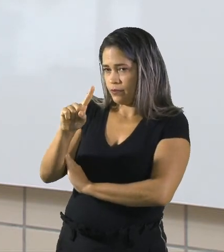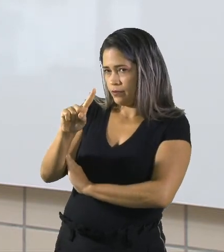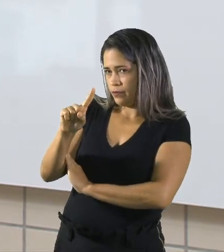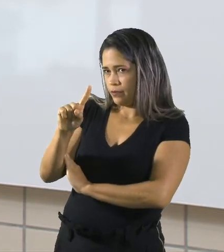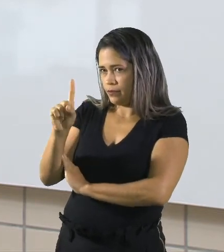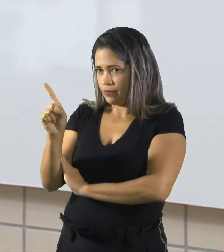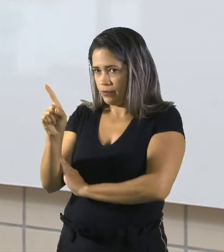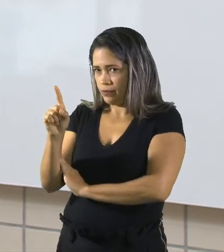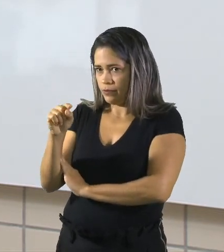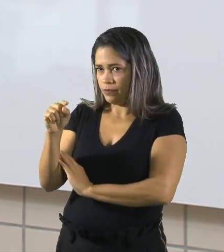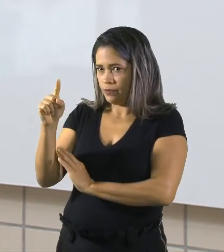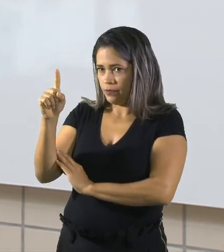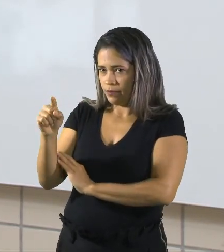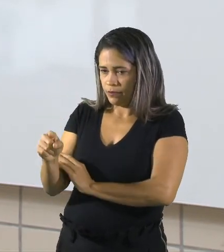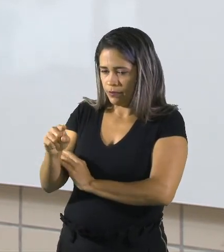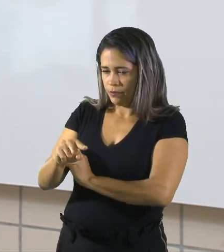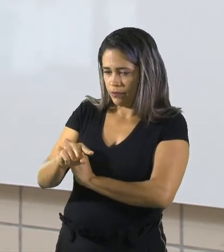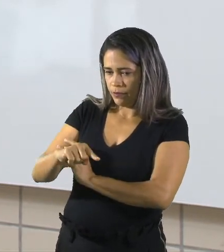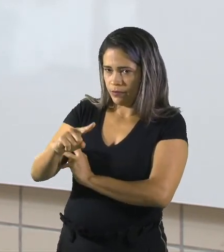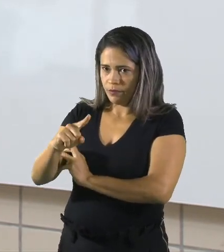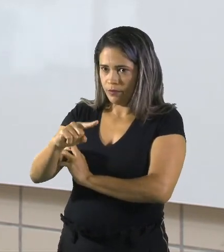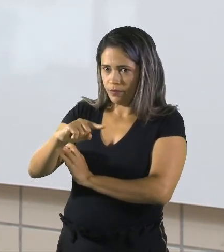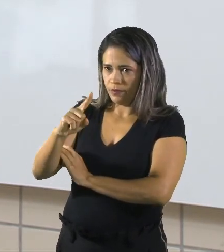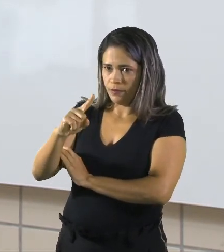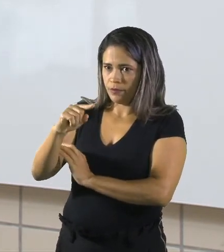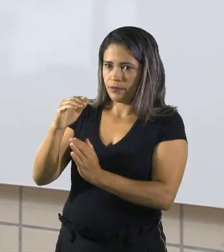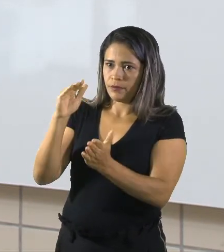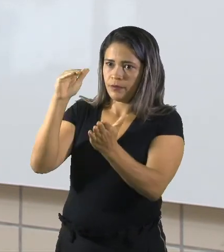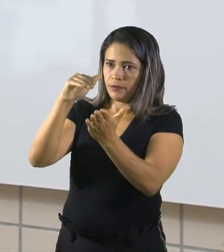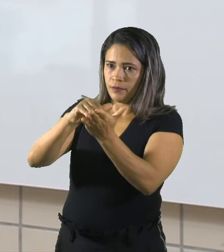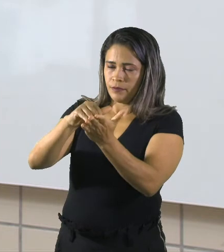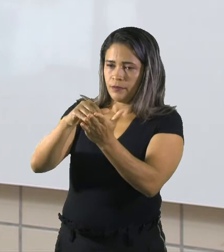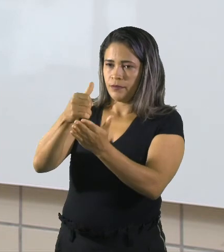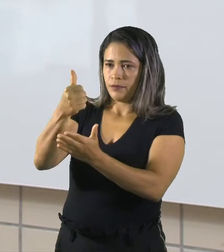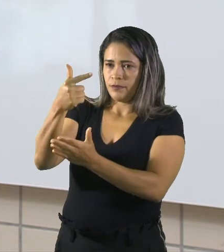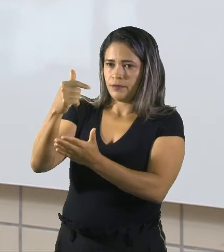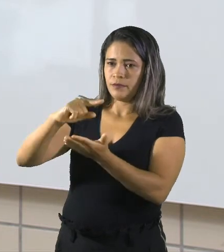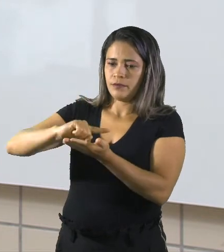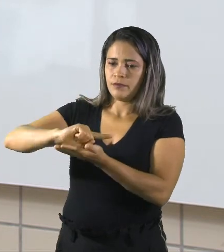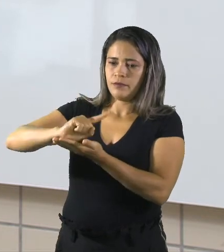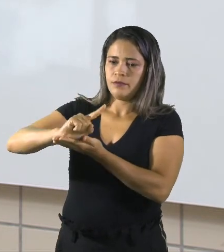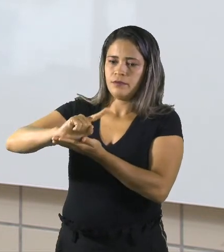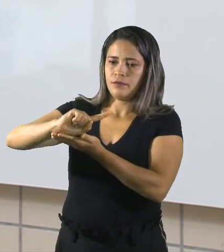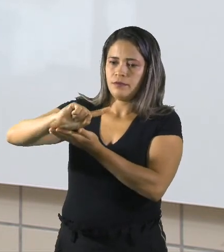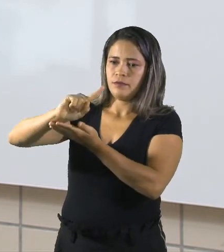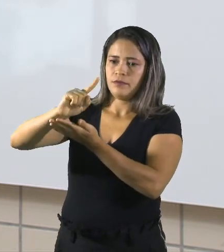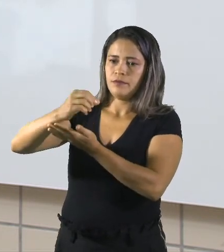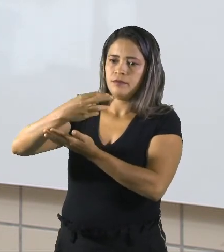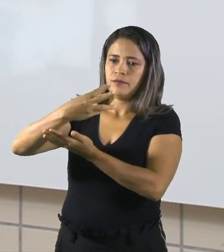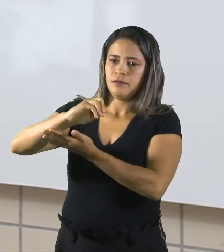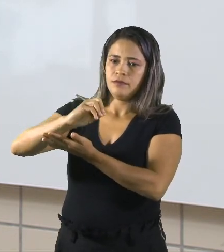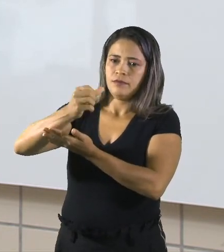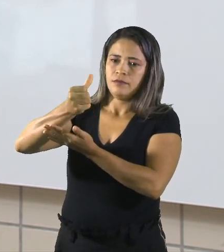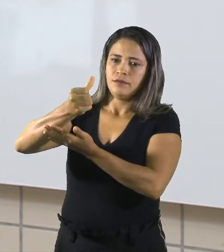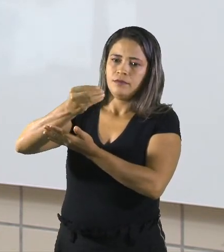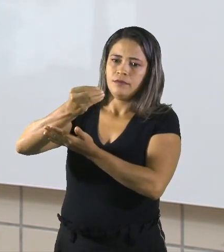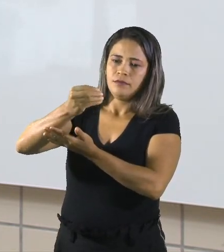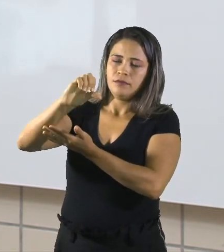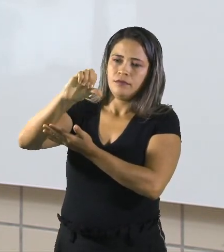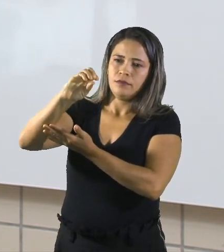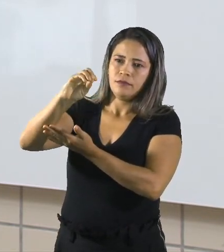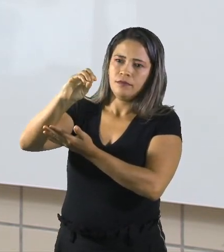faz daqui até o 12 foram 30, 60,